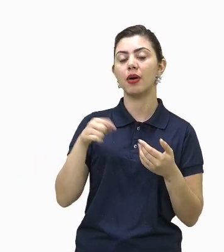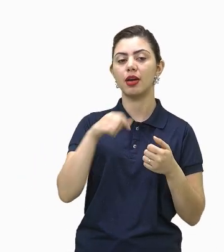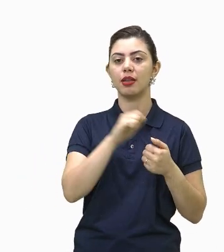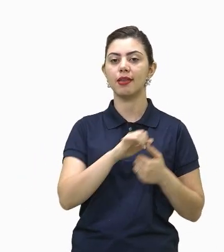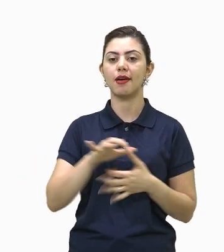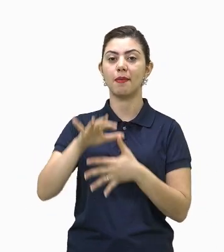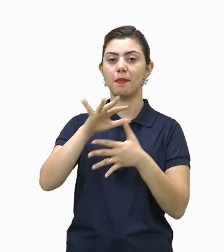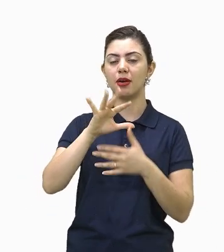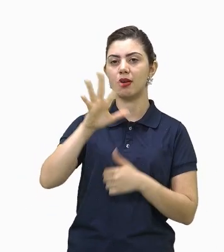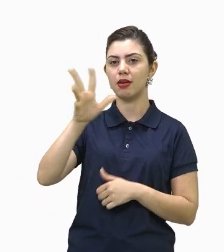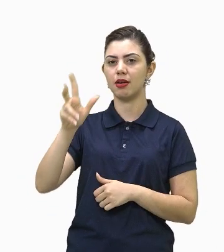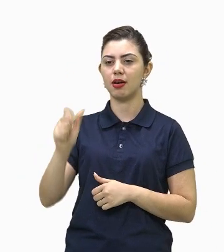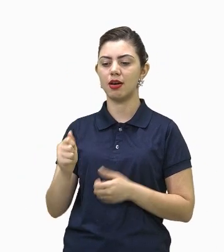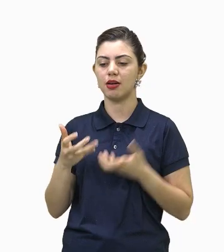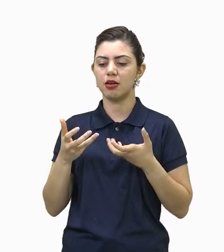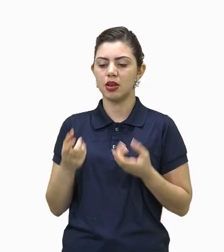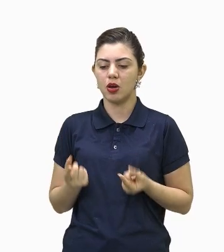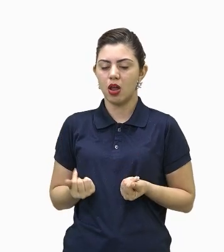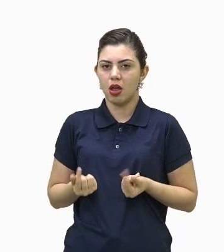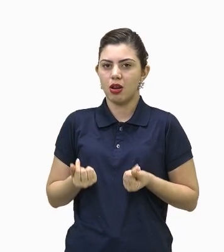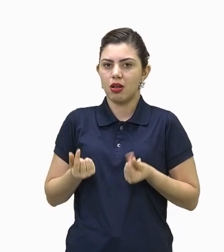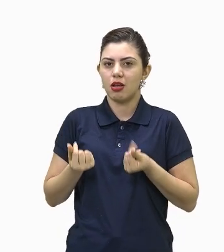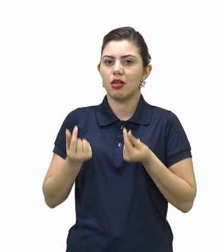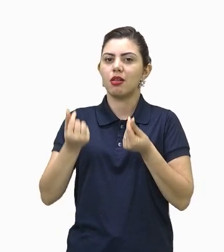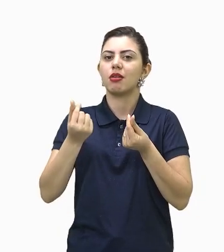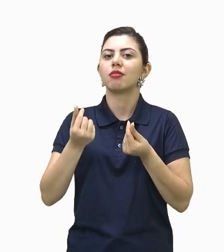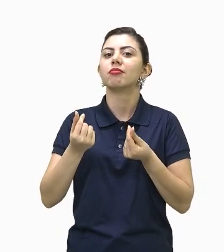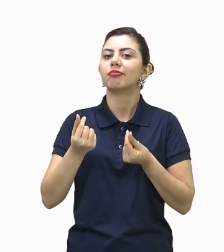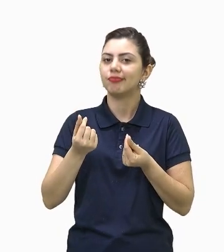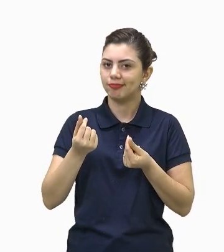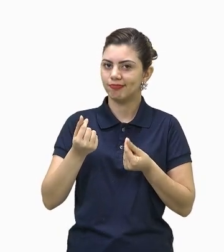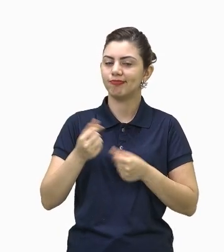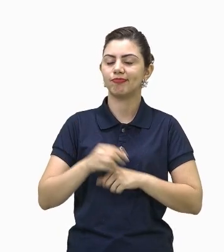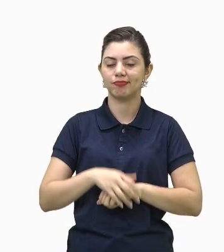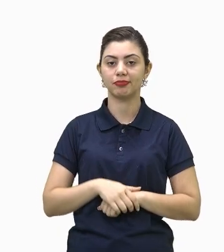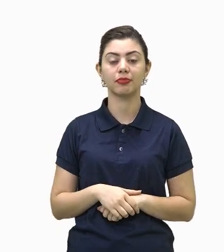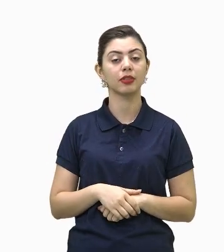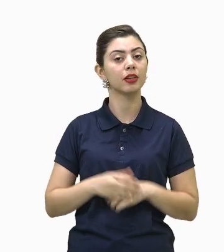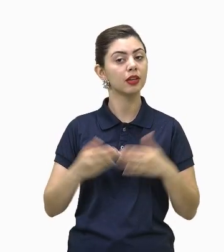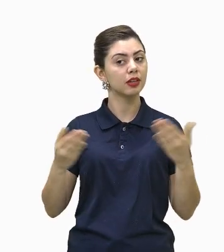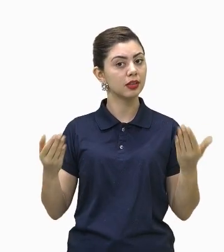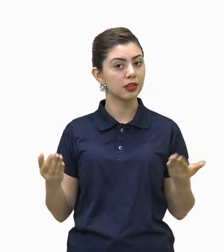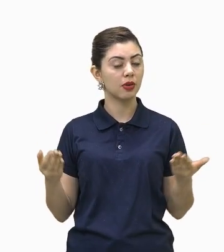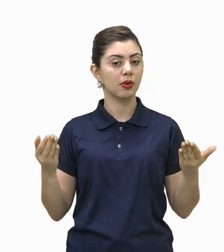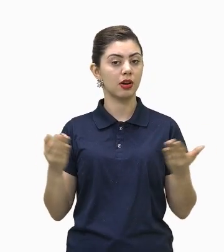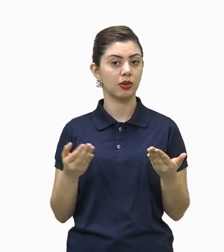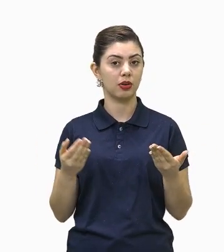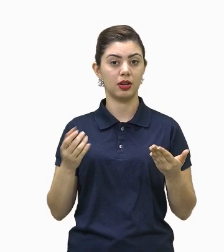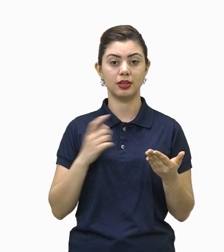e na África, tá? Então, exatamente por isso, nós vamos, então, fazer